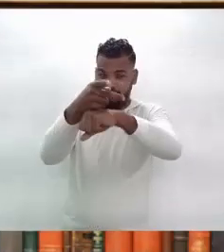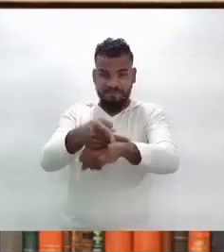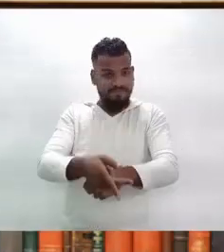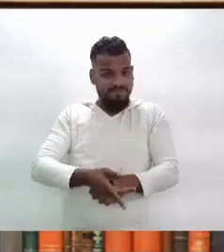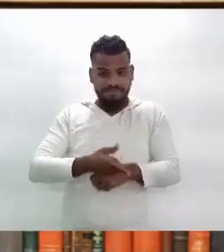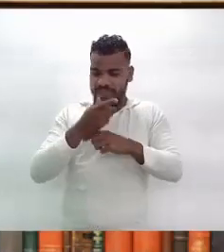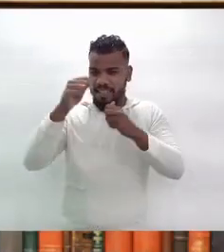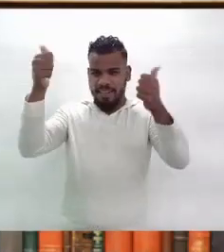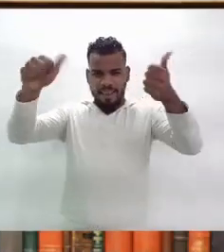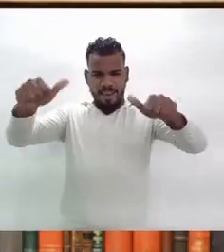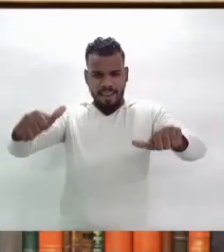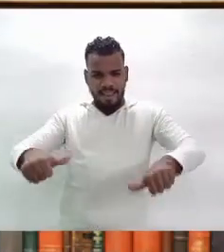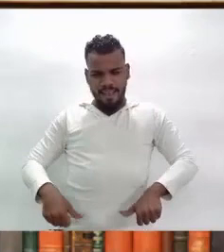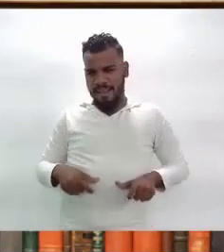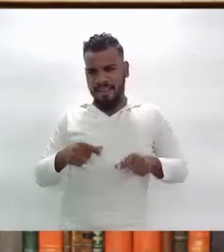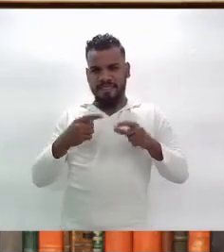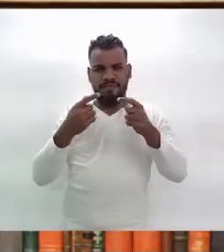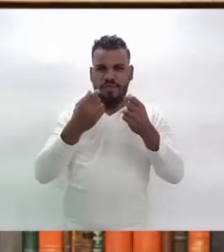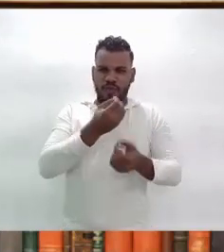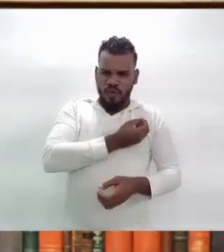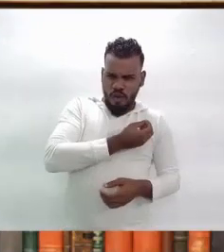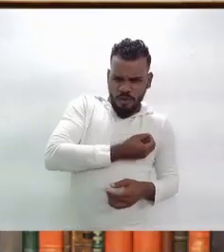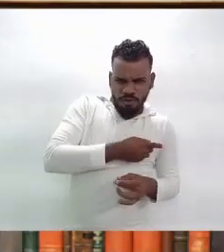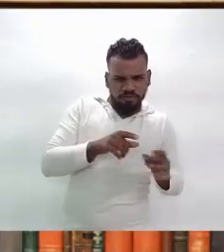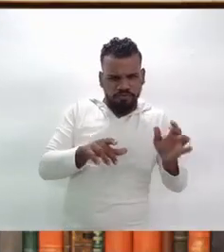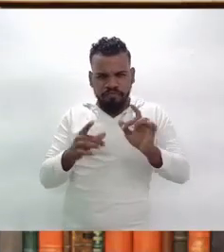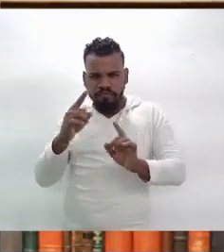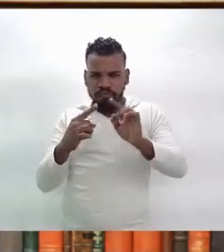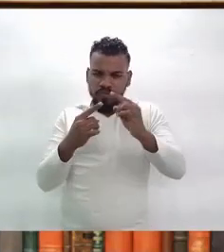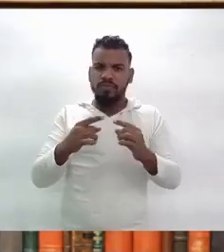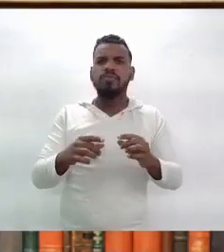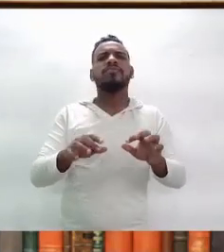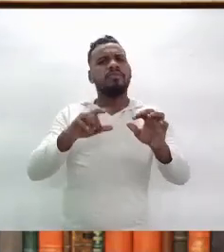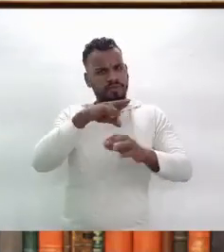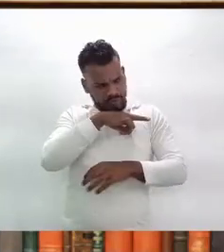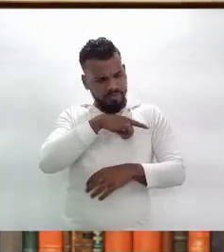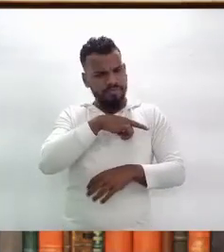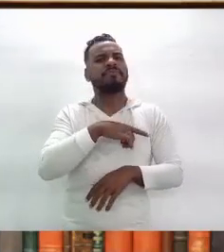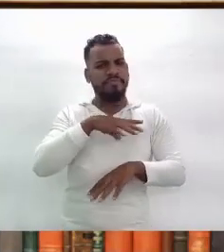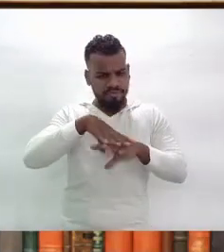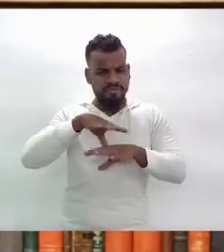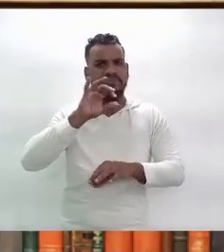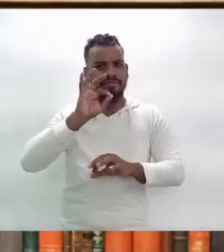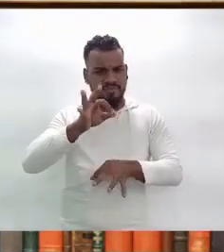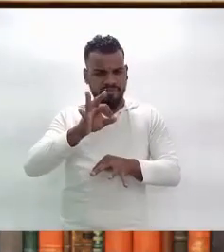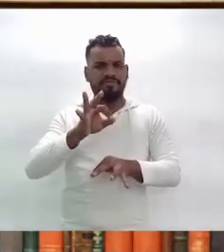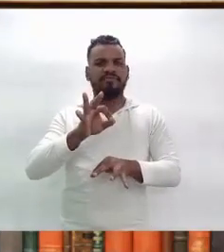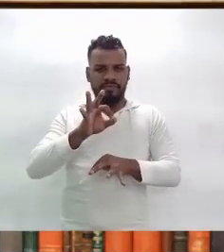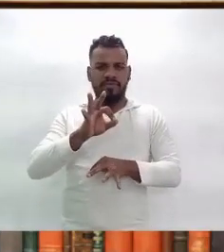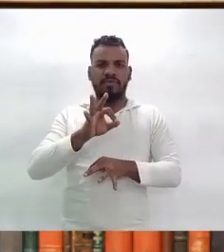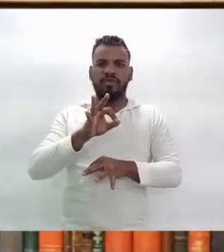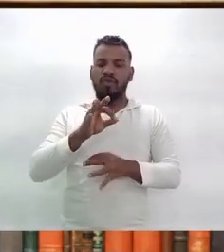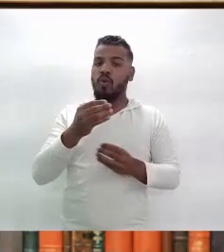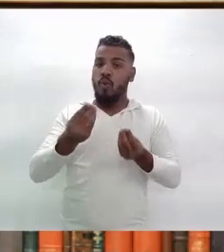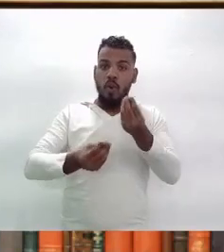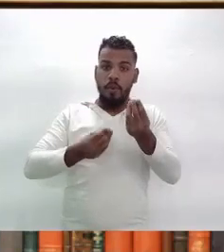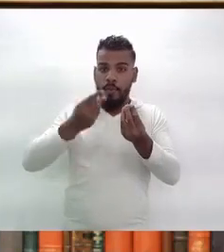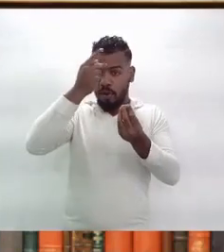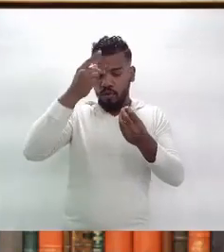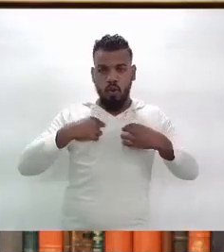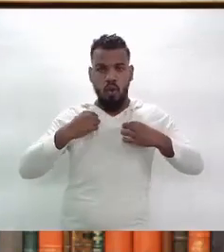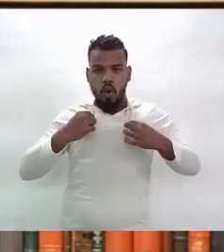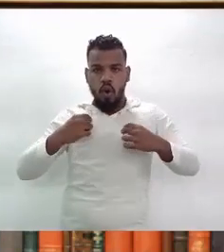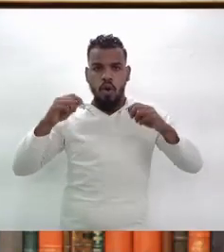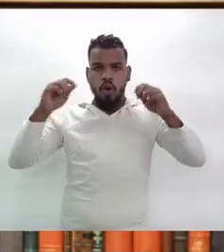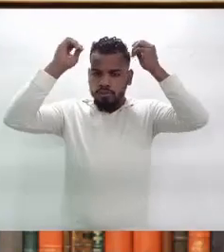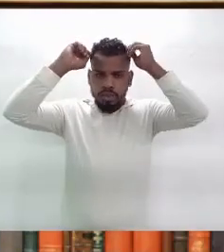uma análise também de números e ver essa parte de exatas do maracatu, você vê. Desde os modos como as pessoas se vestem,